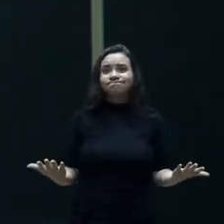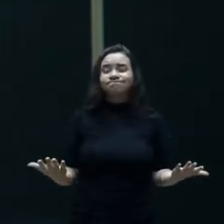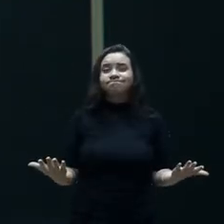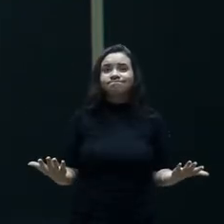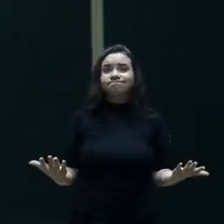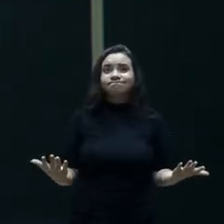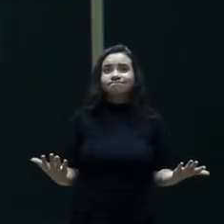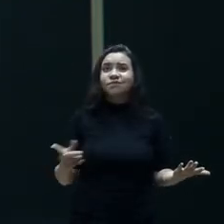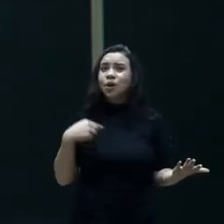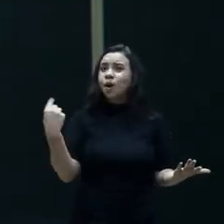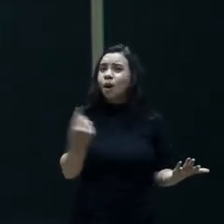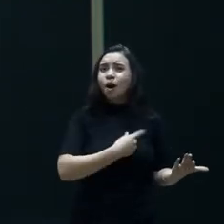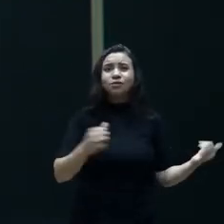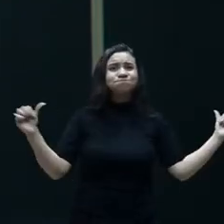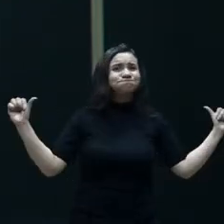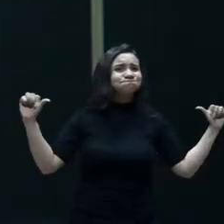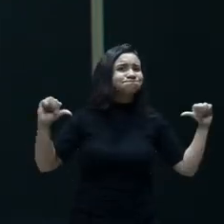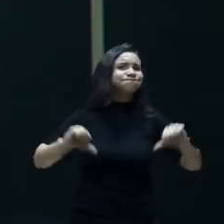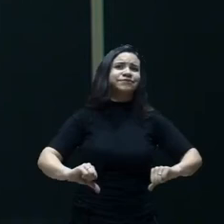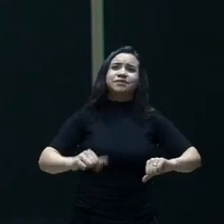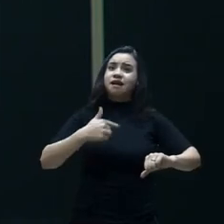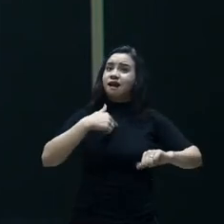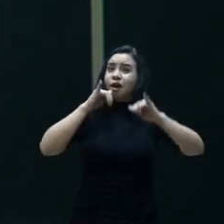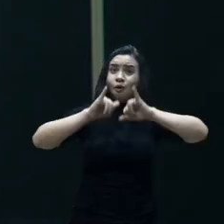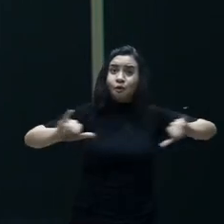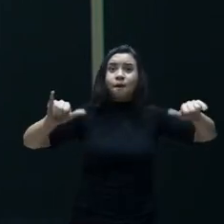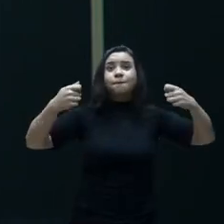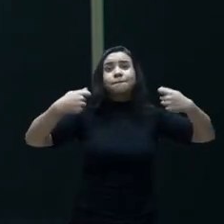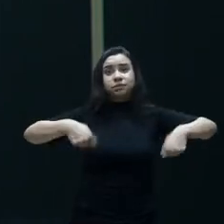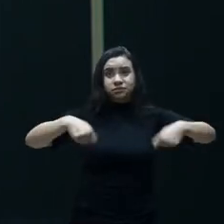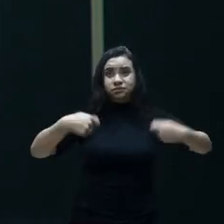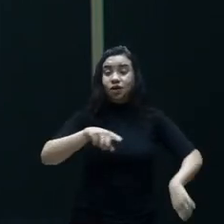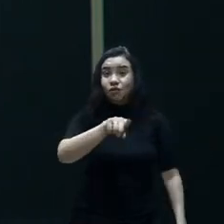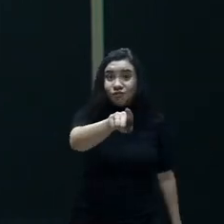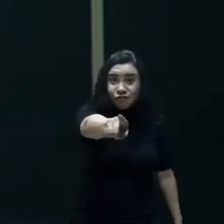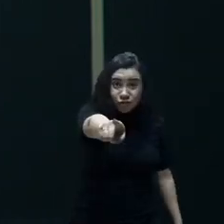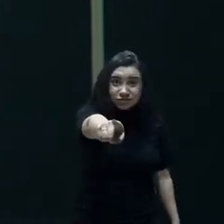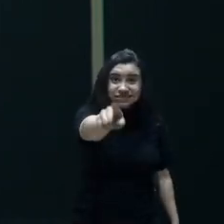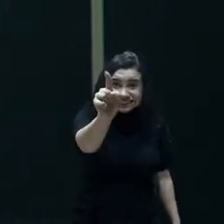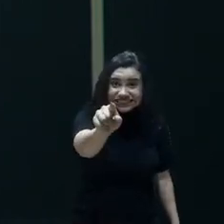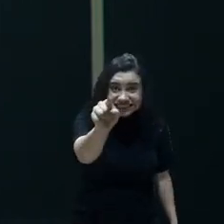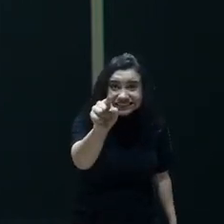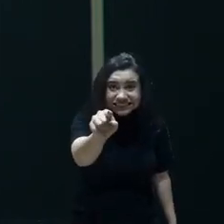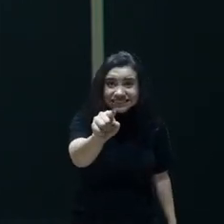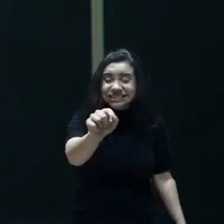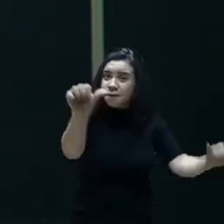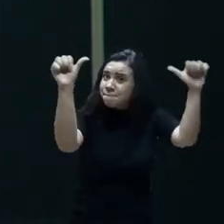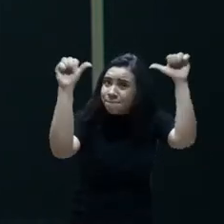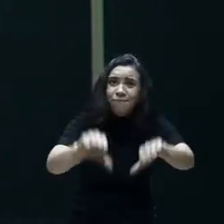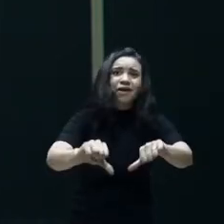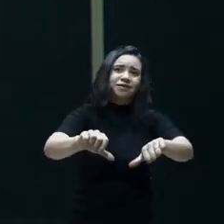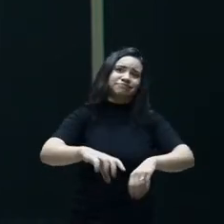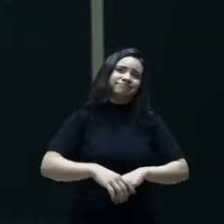Nós estamos ruim demais, irmãos. Eu preciso dizer isso para você. Você está ruim demais. Se você